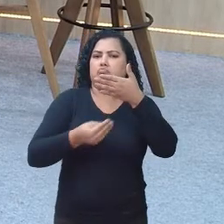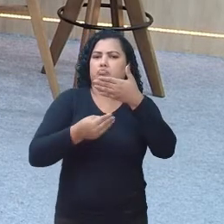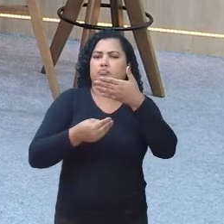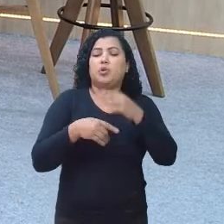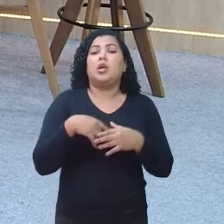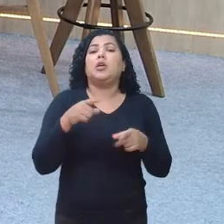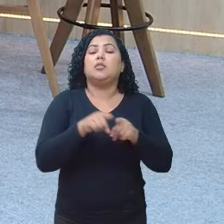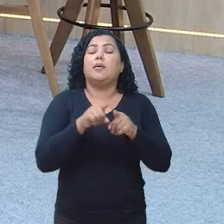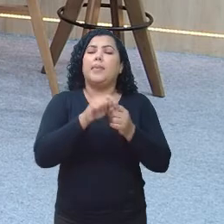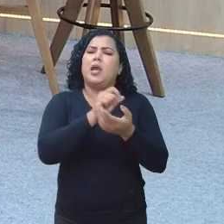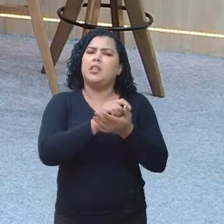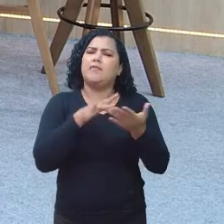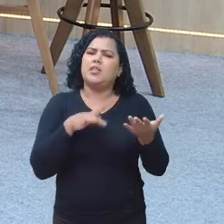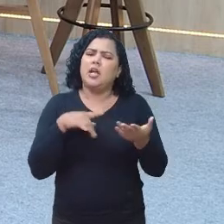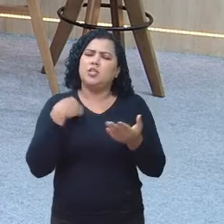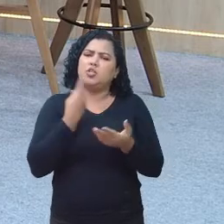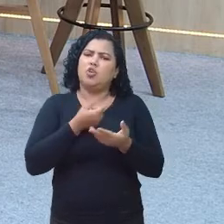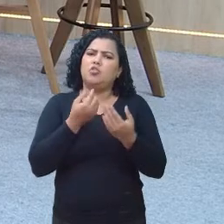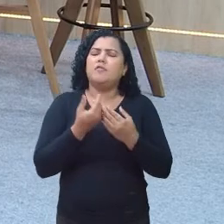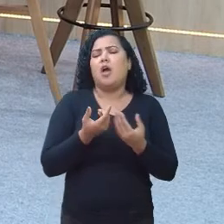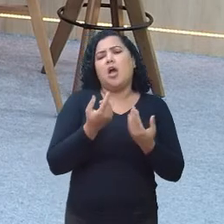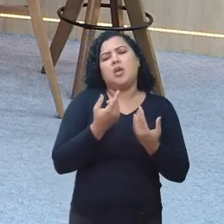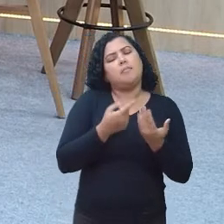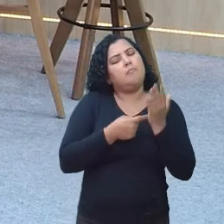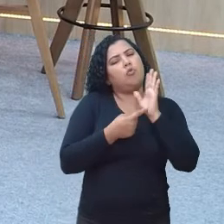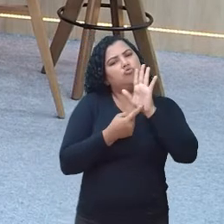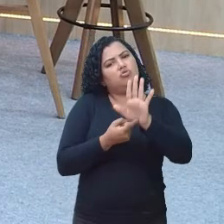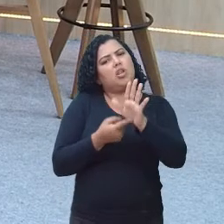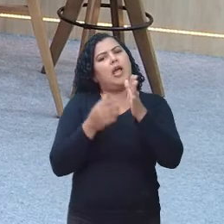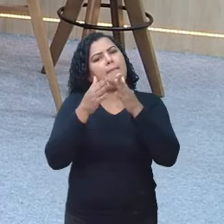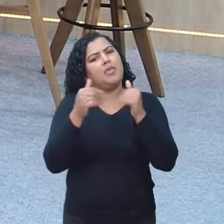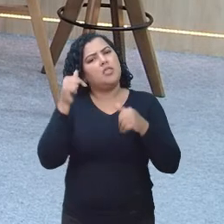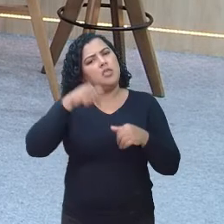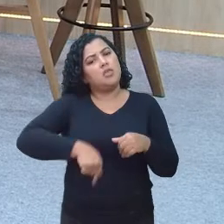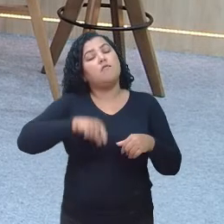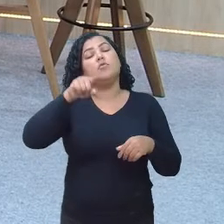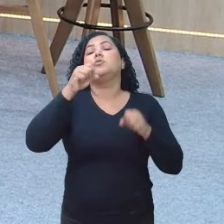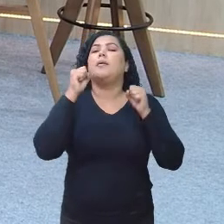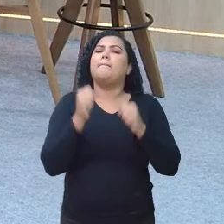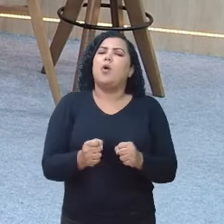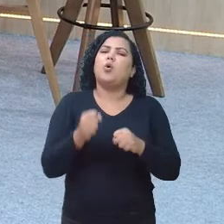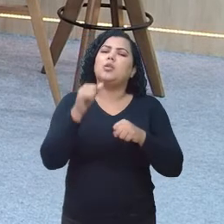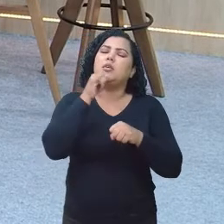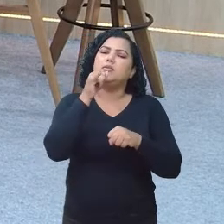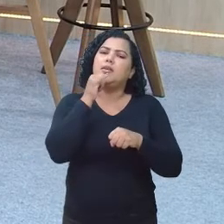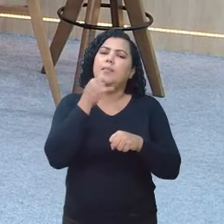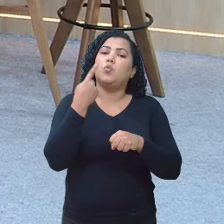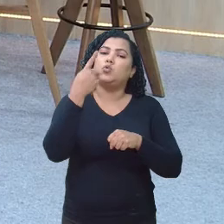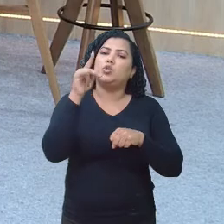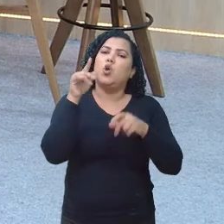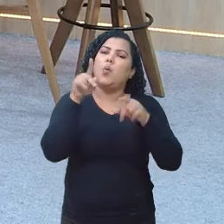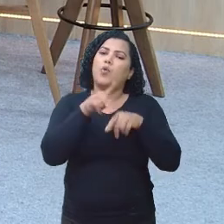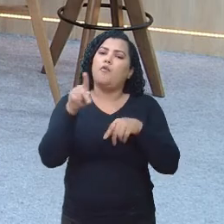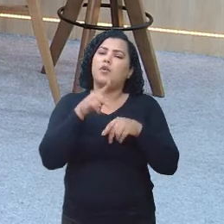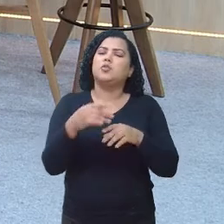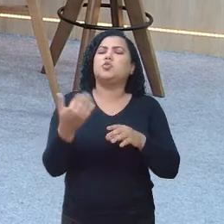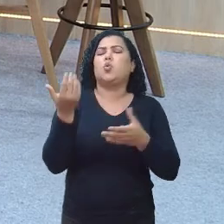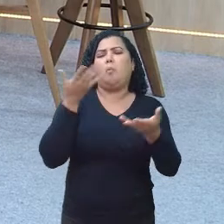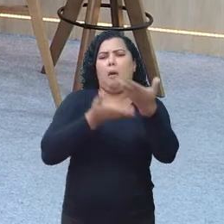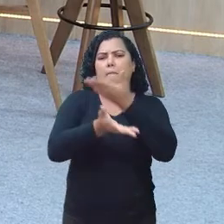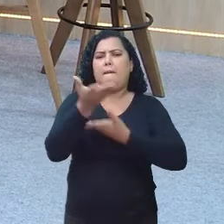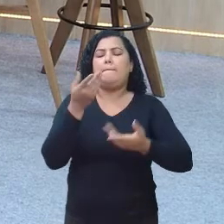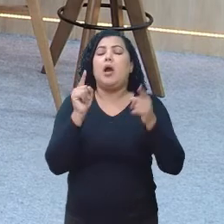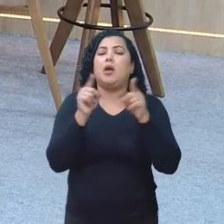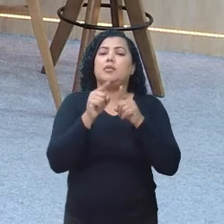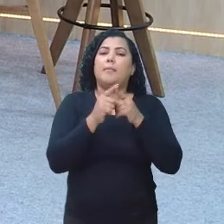gente vai propor aqui é necessário que você comente com o seu professor e comente conosco também, né? Na aula anterior,